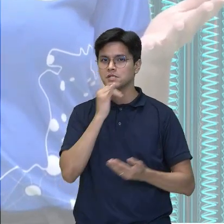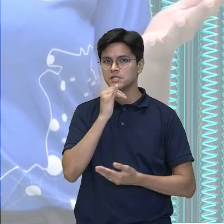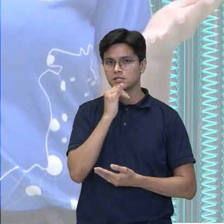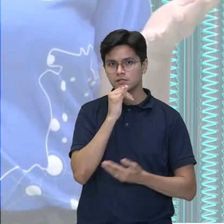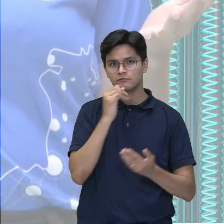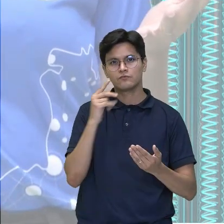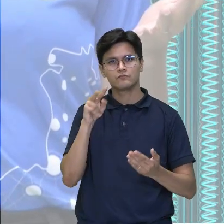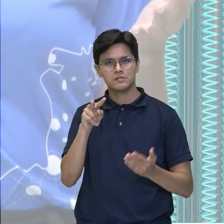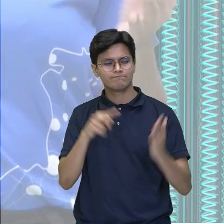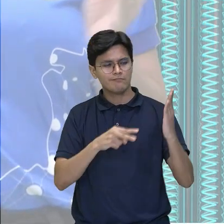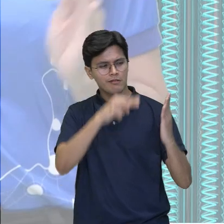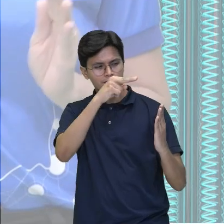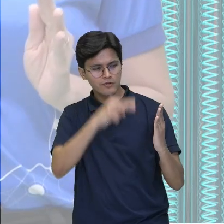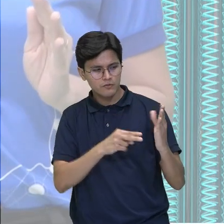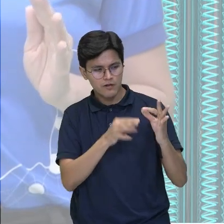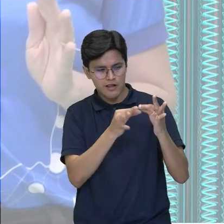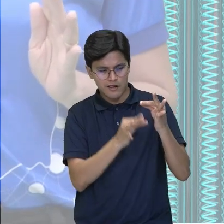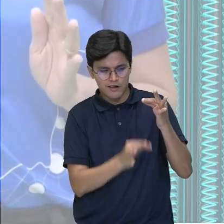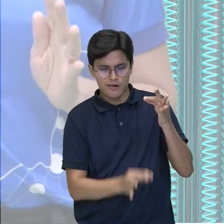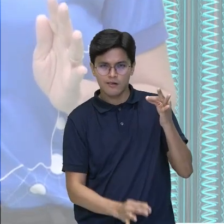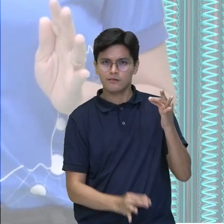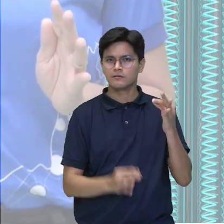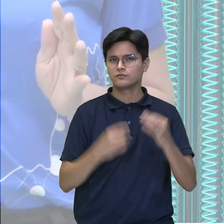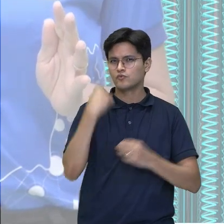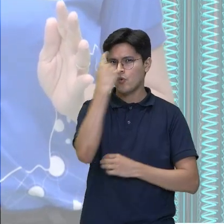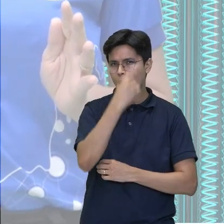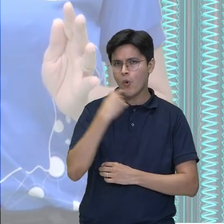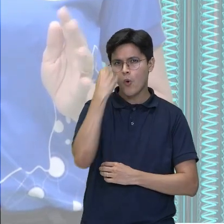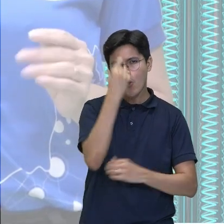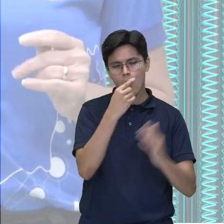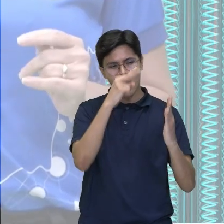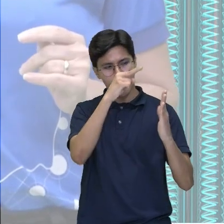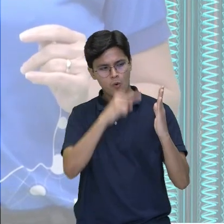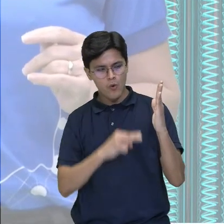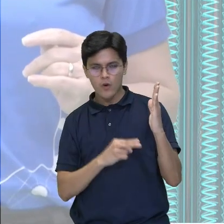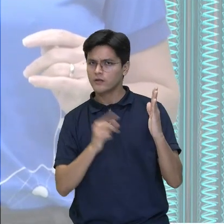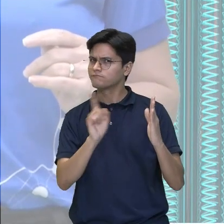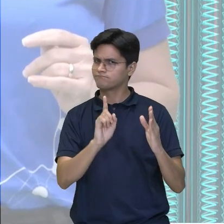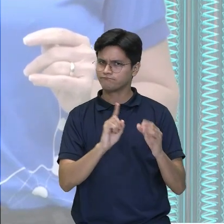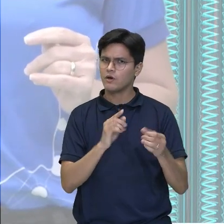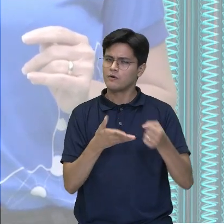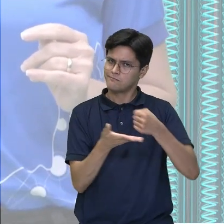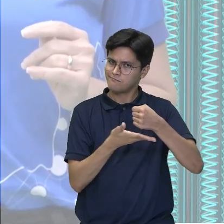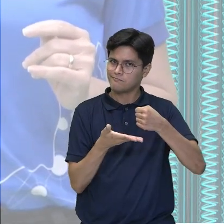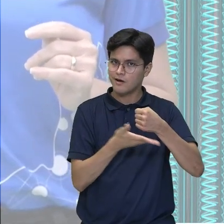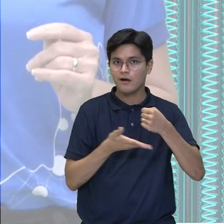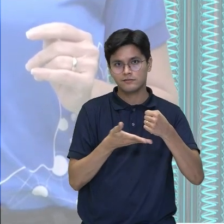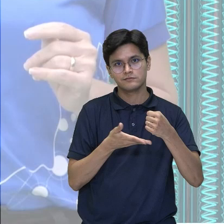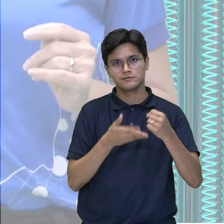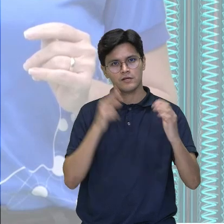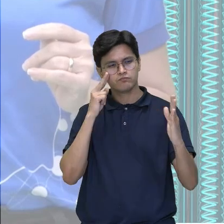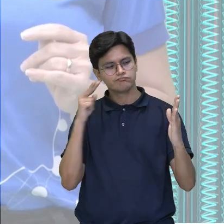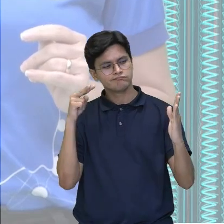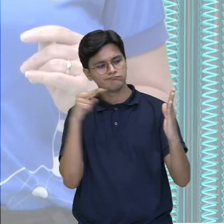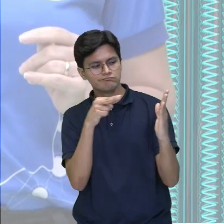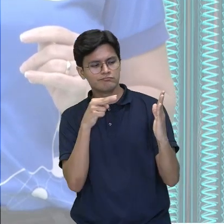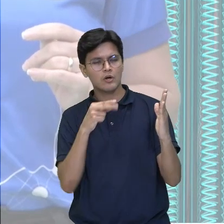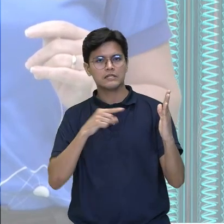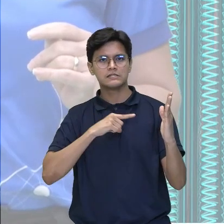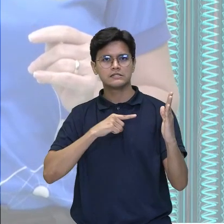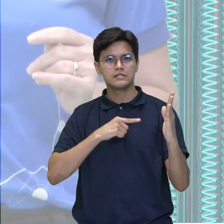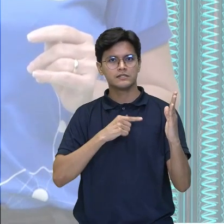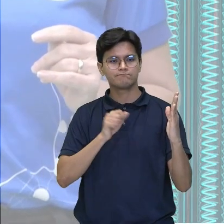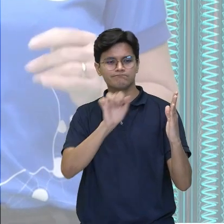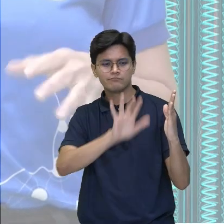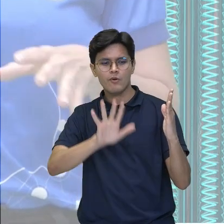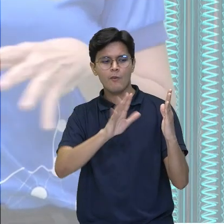lá horas e horas, não. É algo superficial. Bater o olho na imagem, né? Da imagem do texto, bater